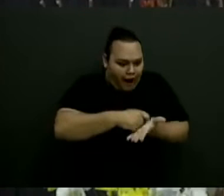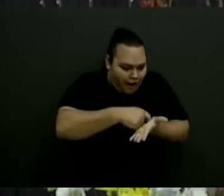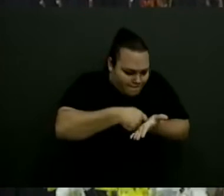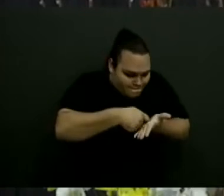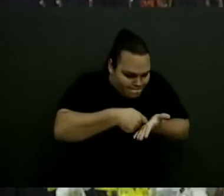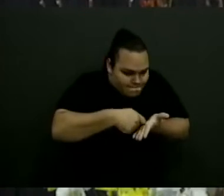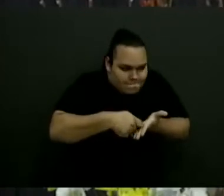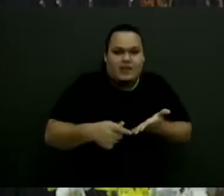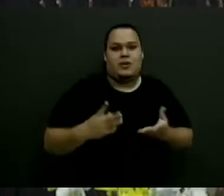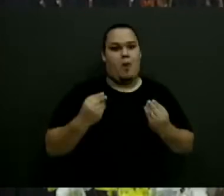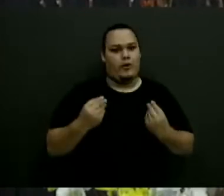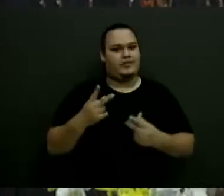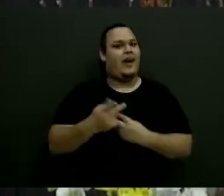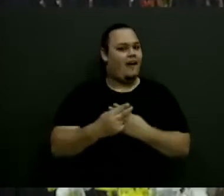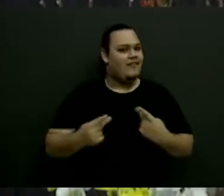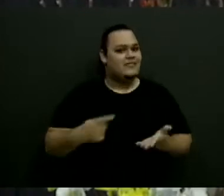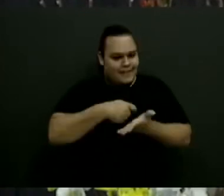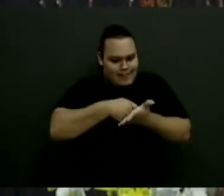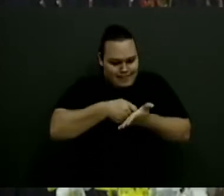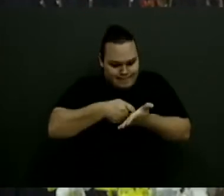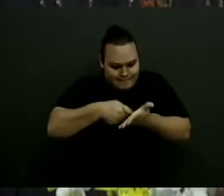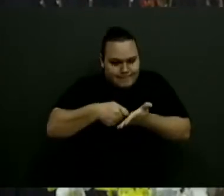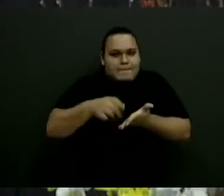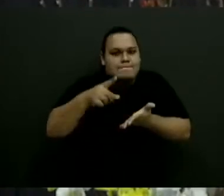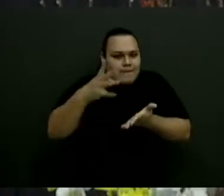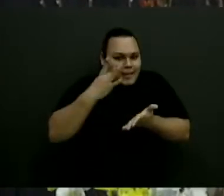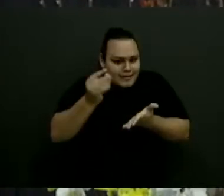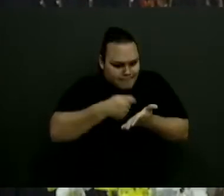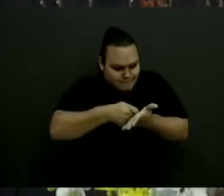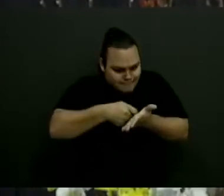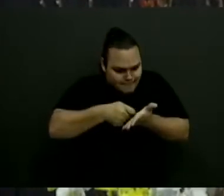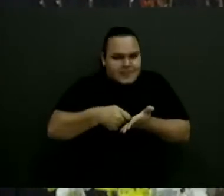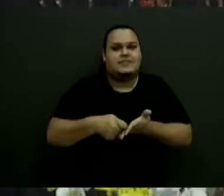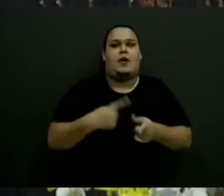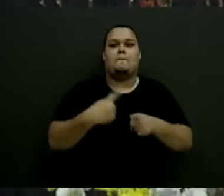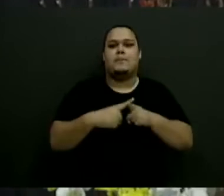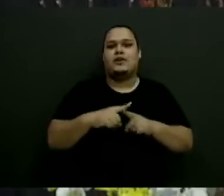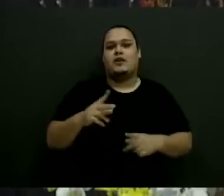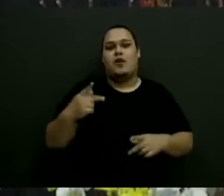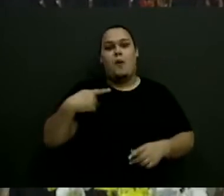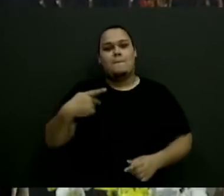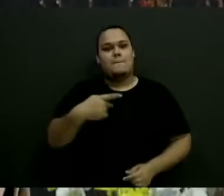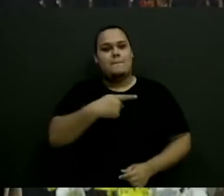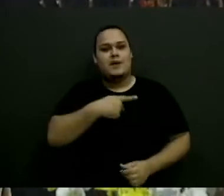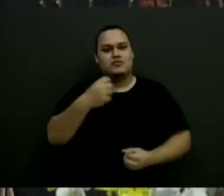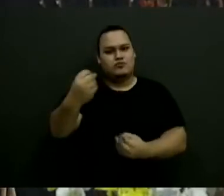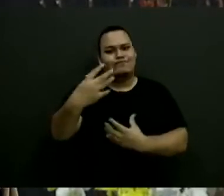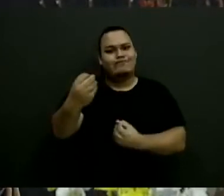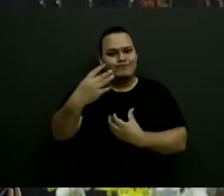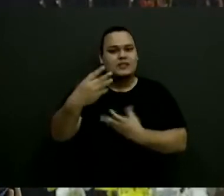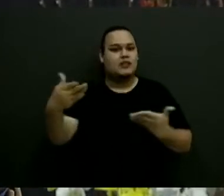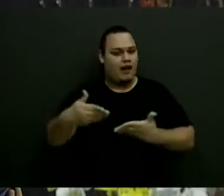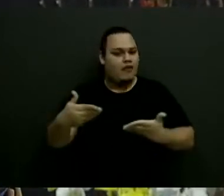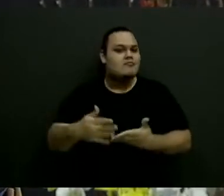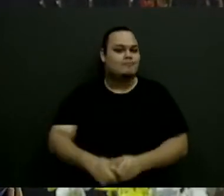para vocês comentarem um pouco aí sobre essa palavra que o pastor Misael trouxe para